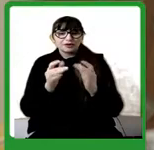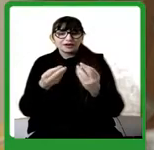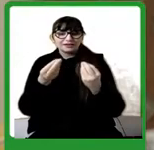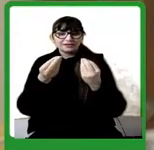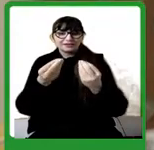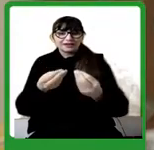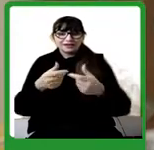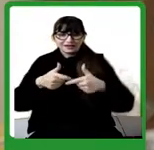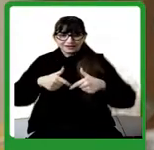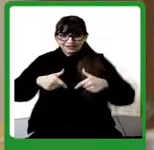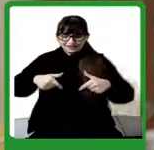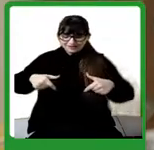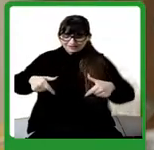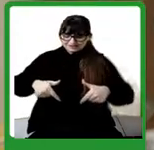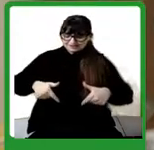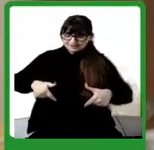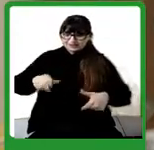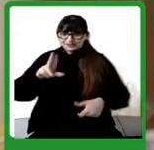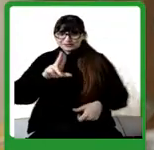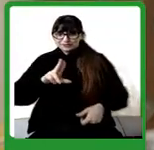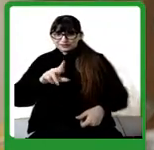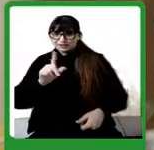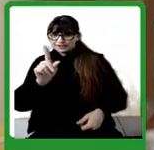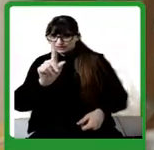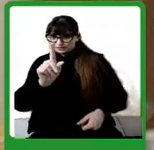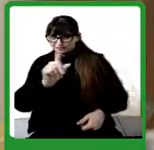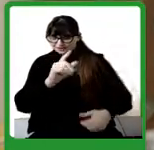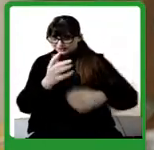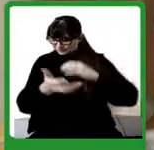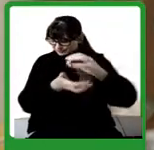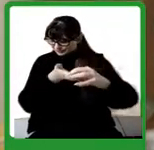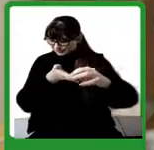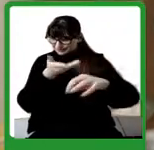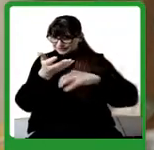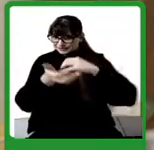ele que usa, não é assim? A vida não é um brústule.